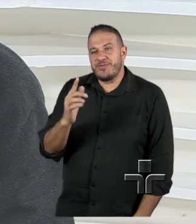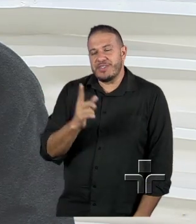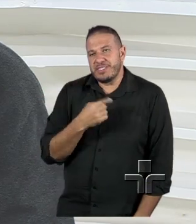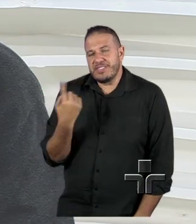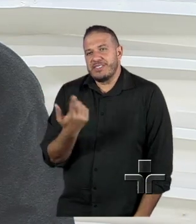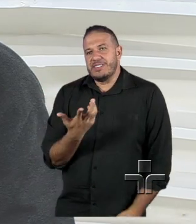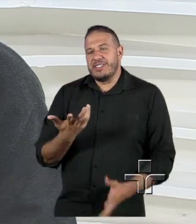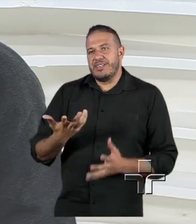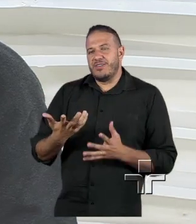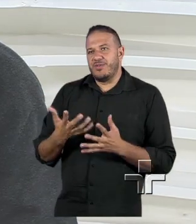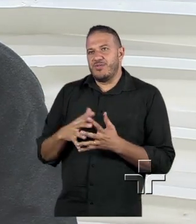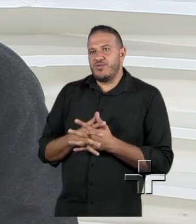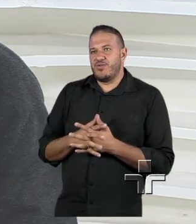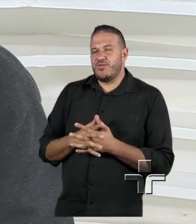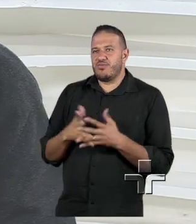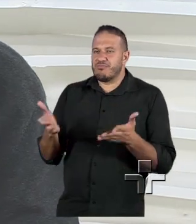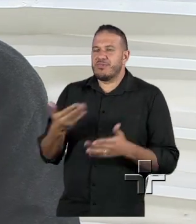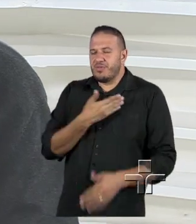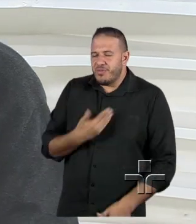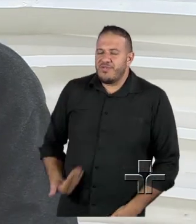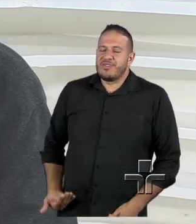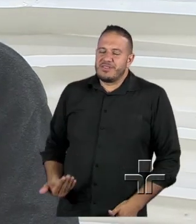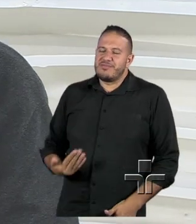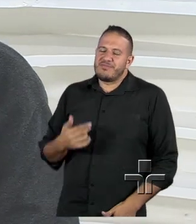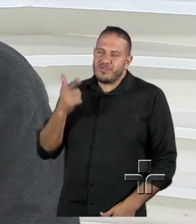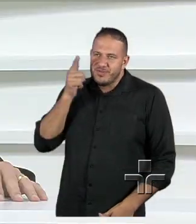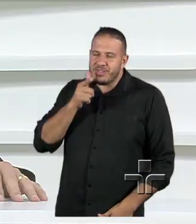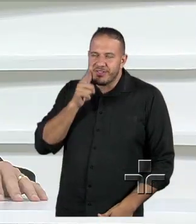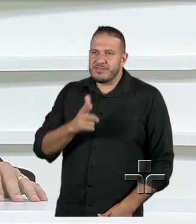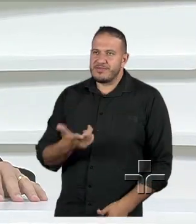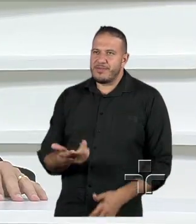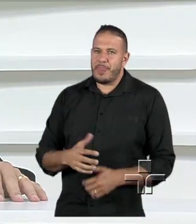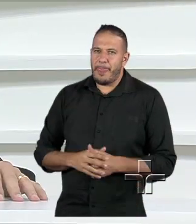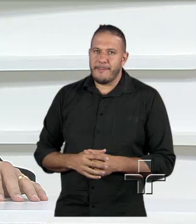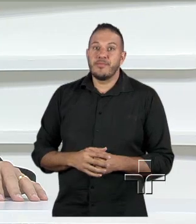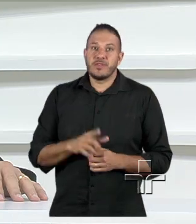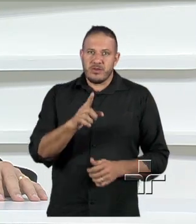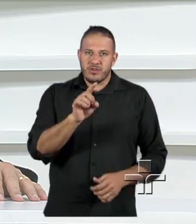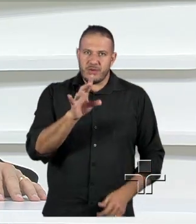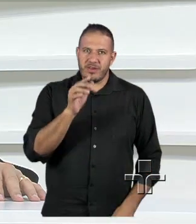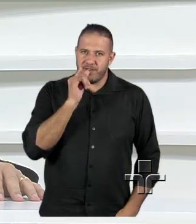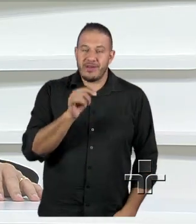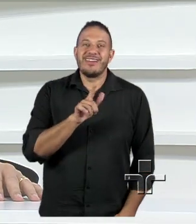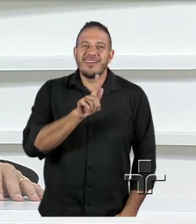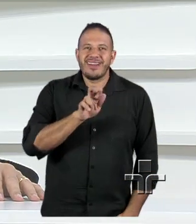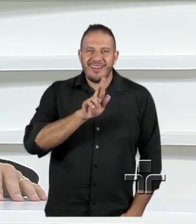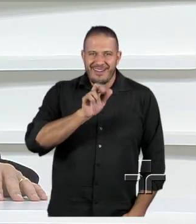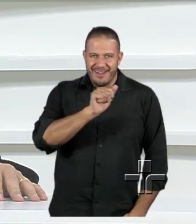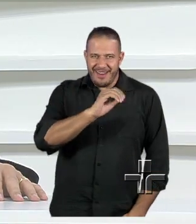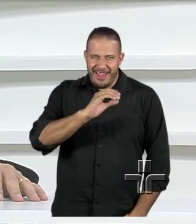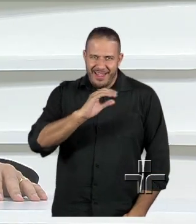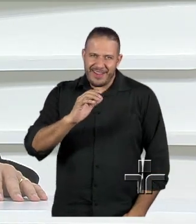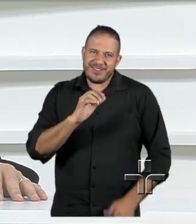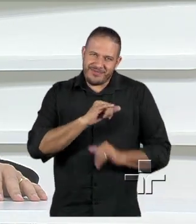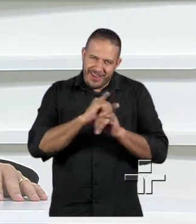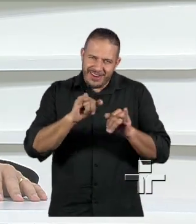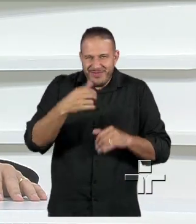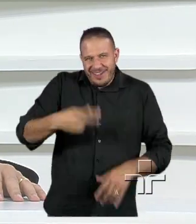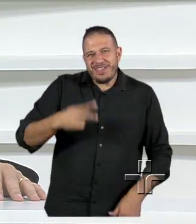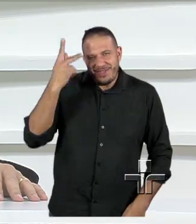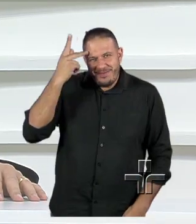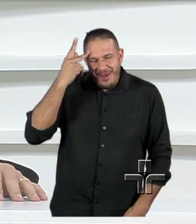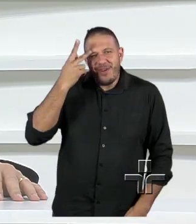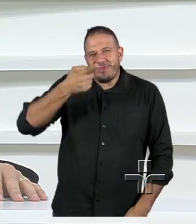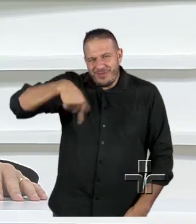enfim, o governo, o país dê conta de lembrando, a isso, né? Lembrando só que GRAAC, aqui em São Paulo